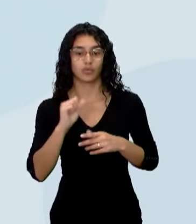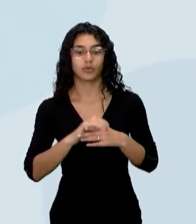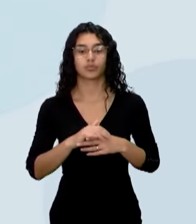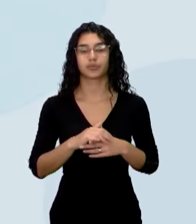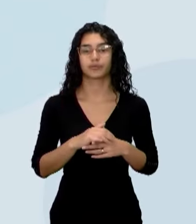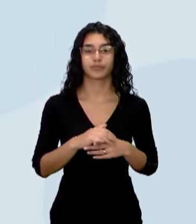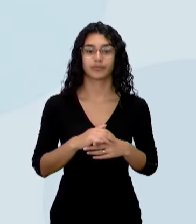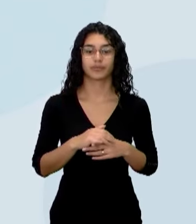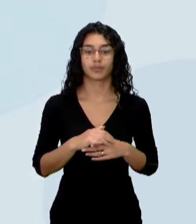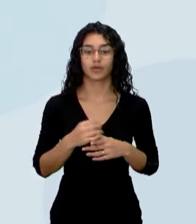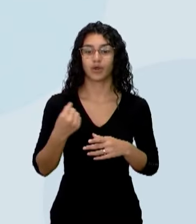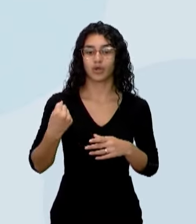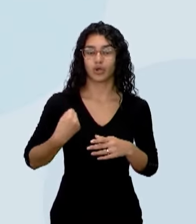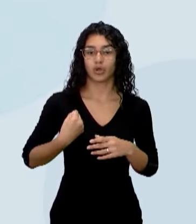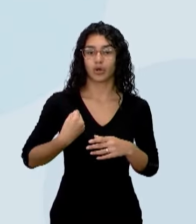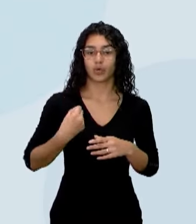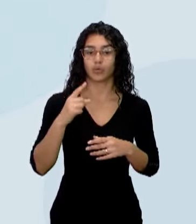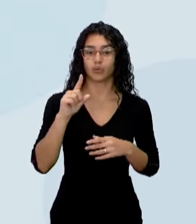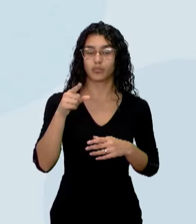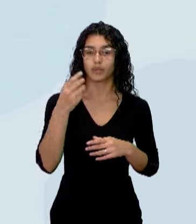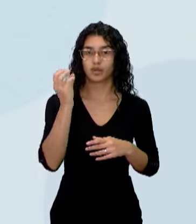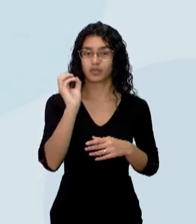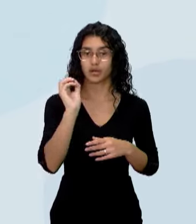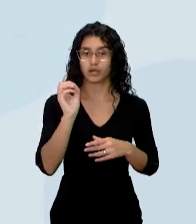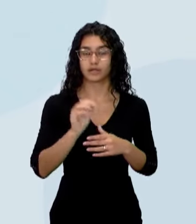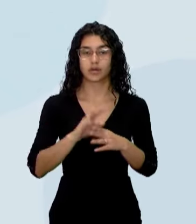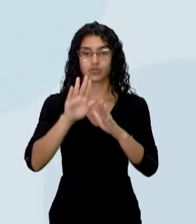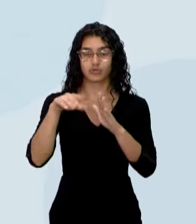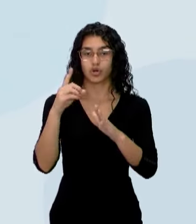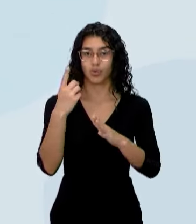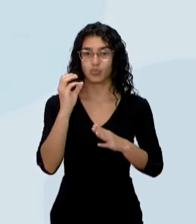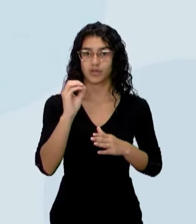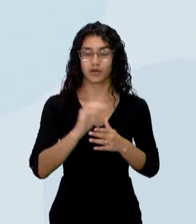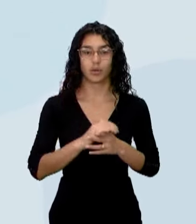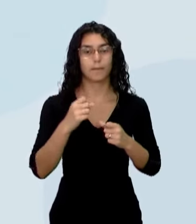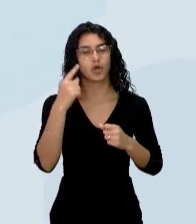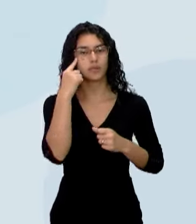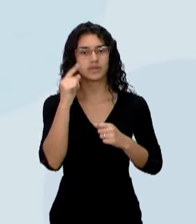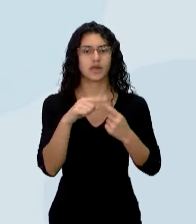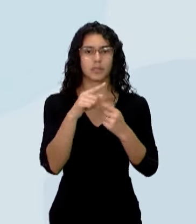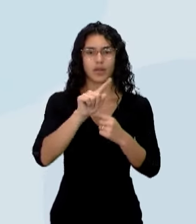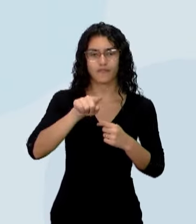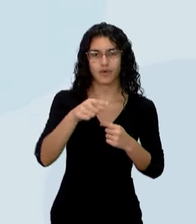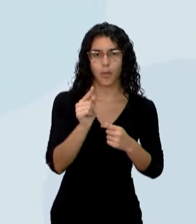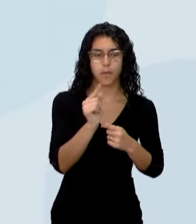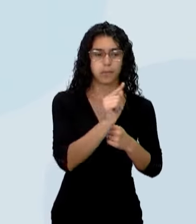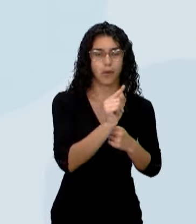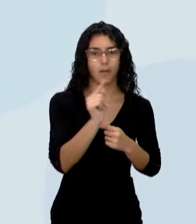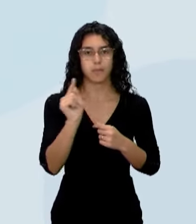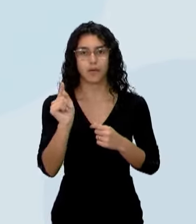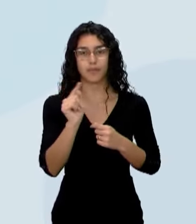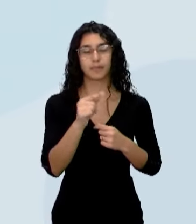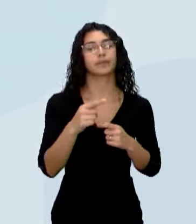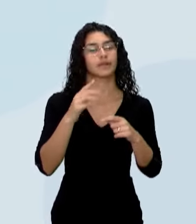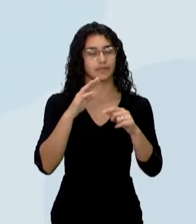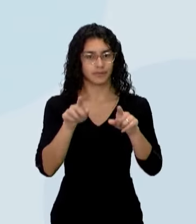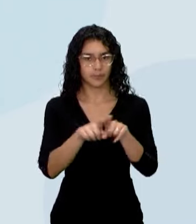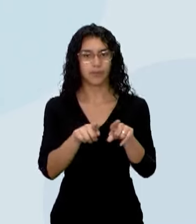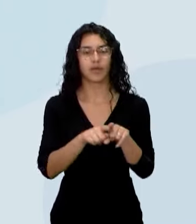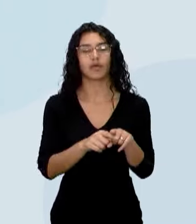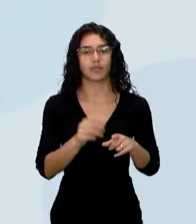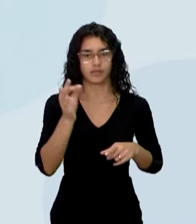os 3 zeros e tira 1, né? Por causa da vírgula. A gente pode pensar também nessa vírgula se movimentando aí para a direita, né? 3 casas tambtambém funciona, né?